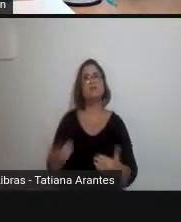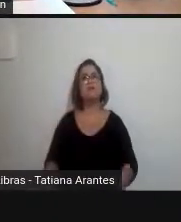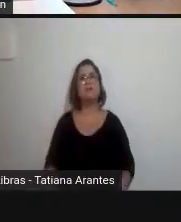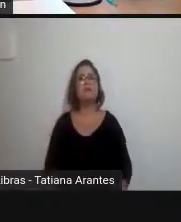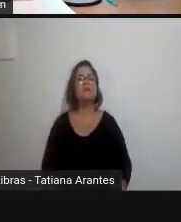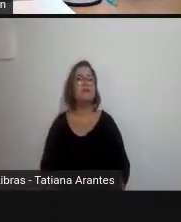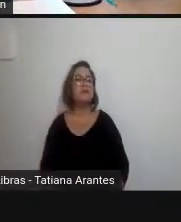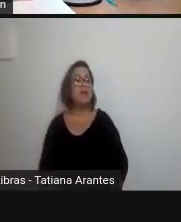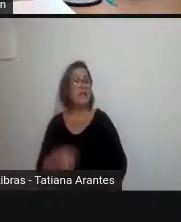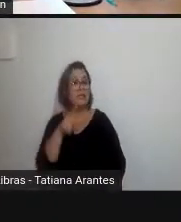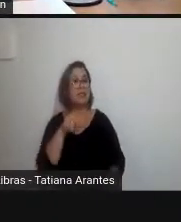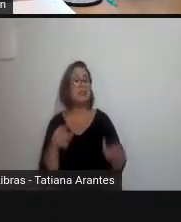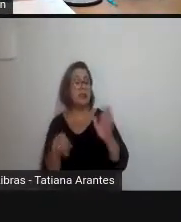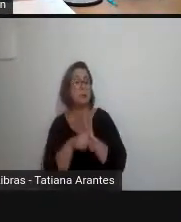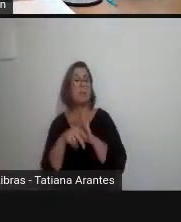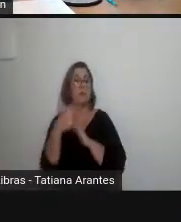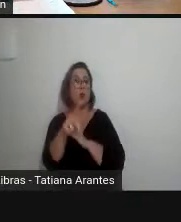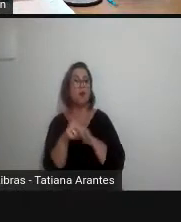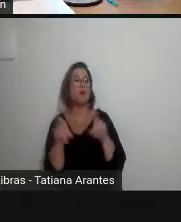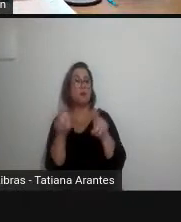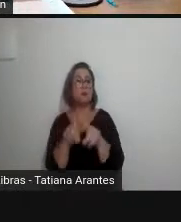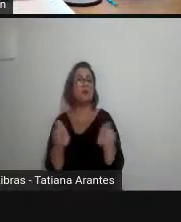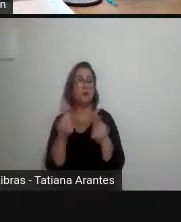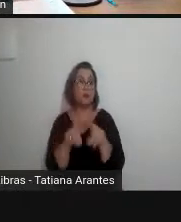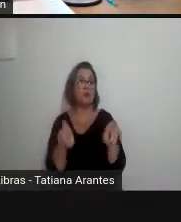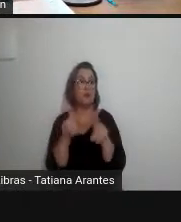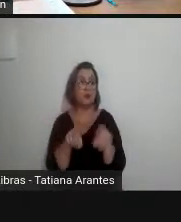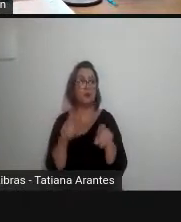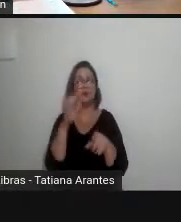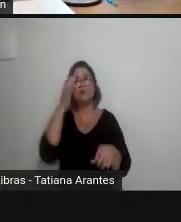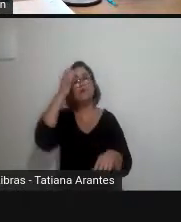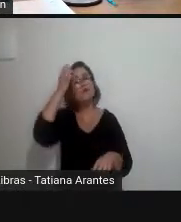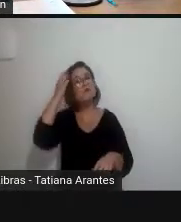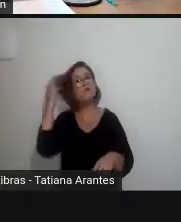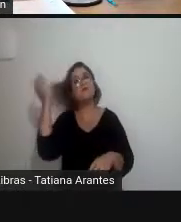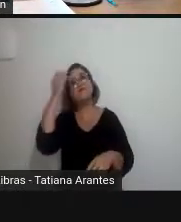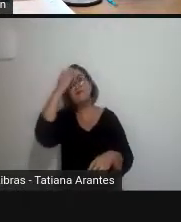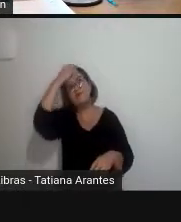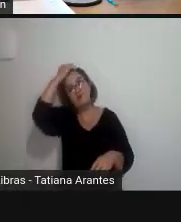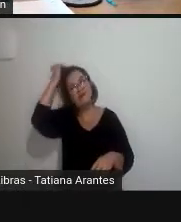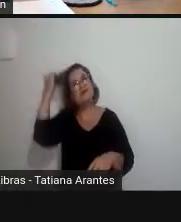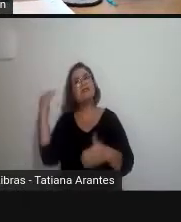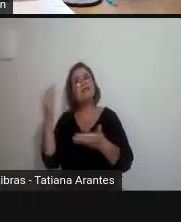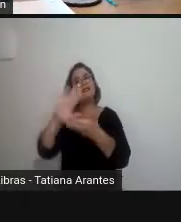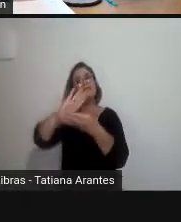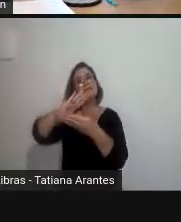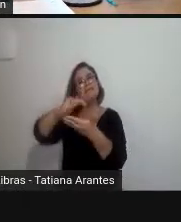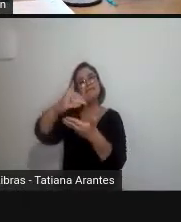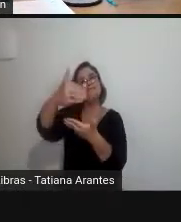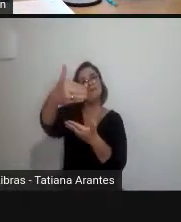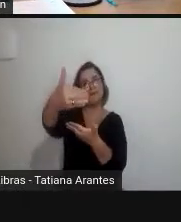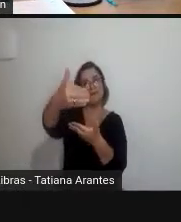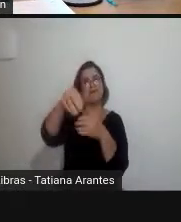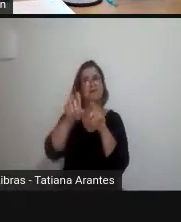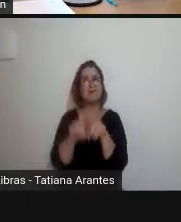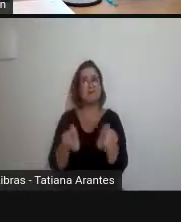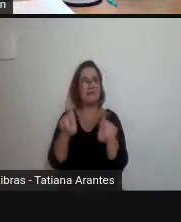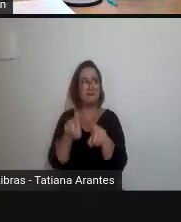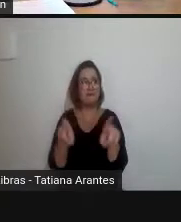porque já tem, eu vou falar um pouco desse apoio para notebook, tá?